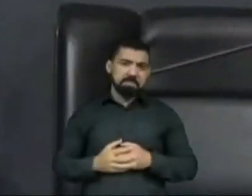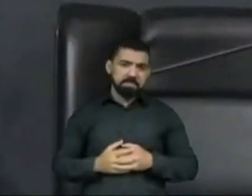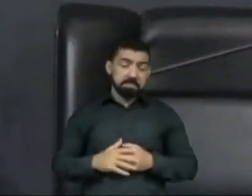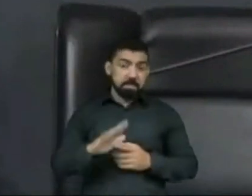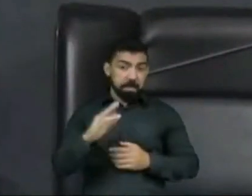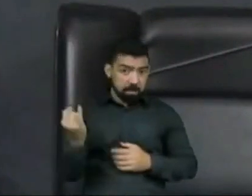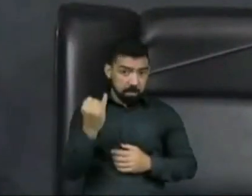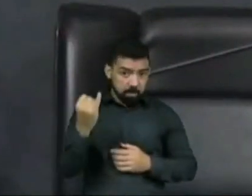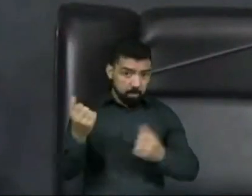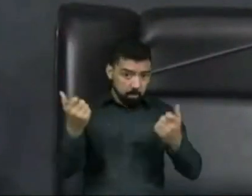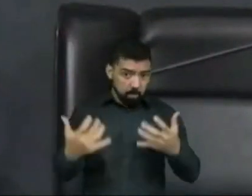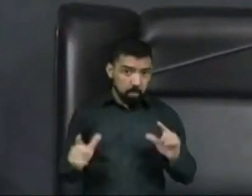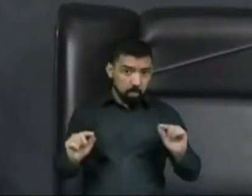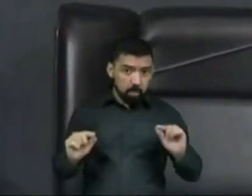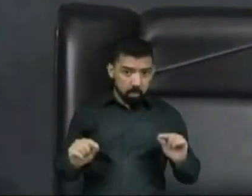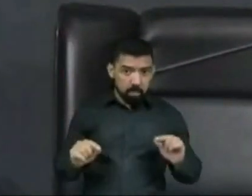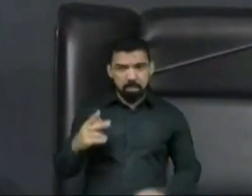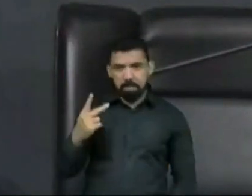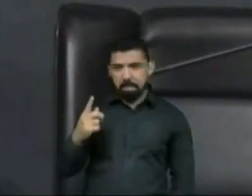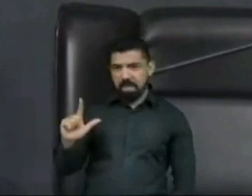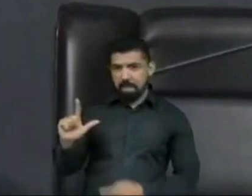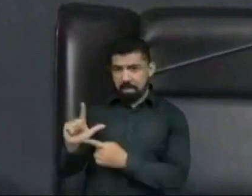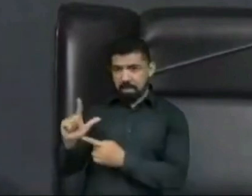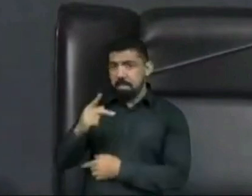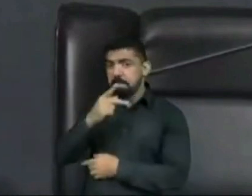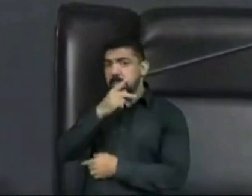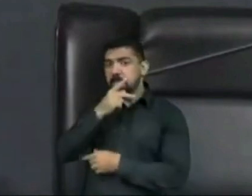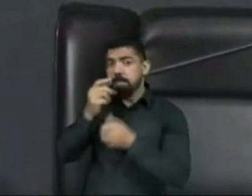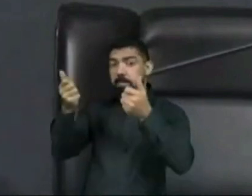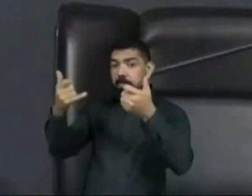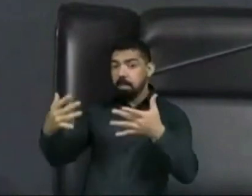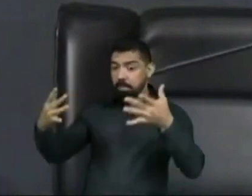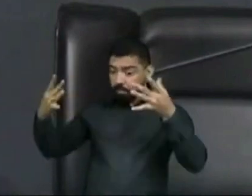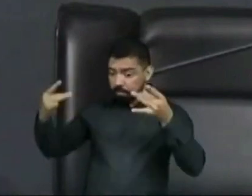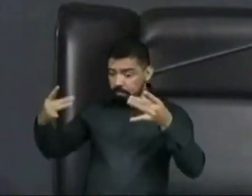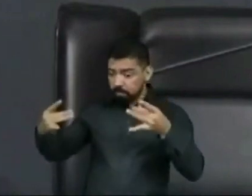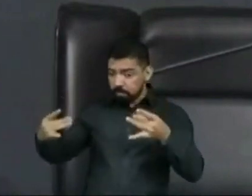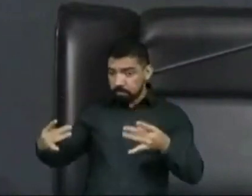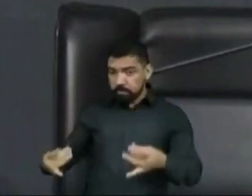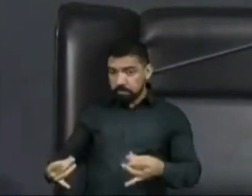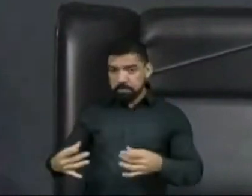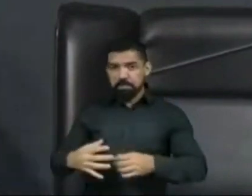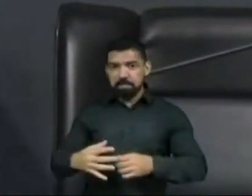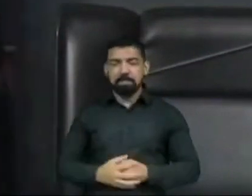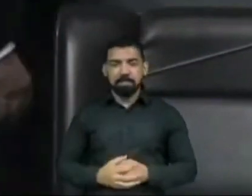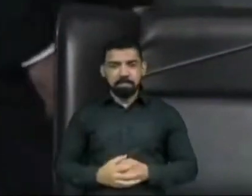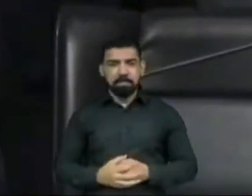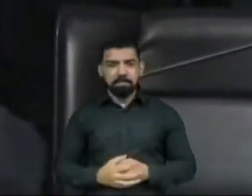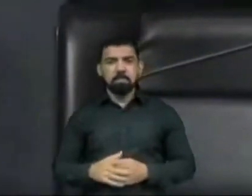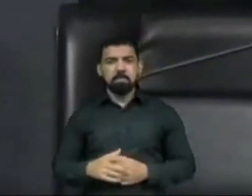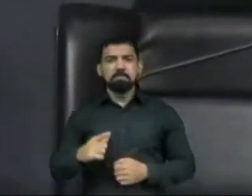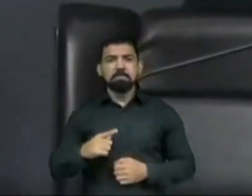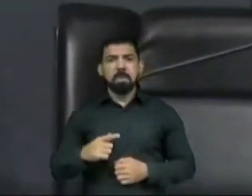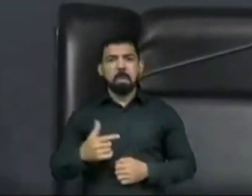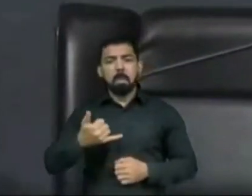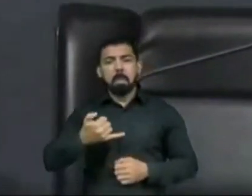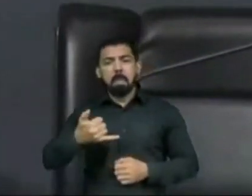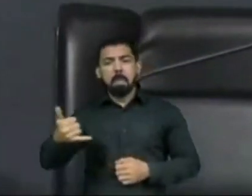importante que o PL explique como é que tanta arma, e eu não